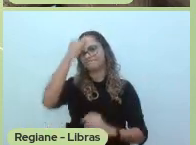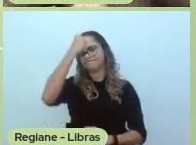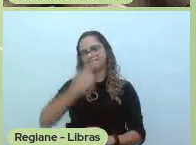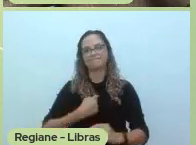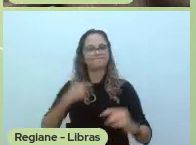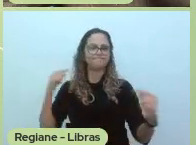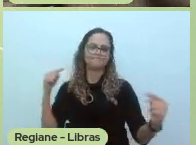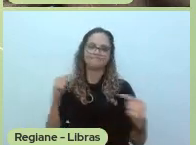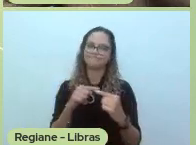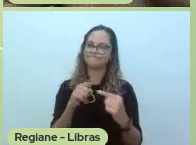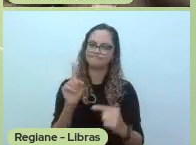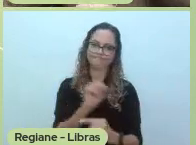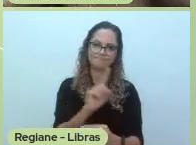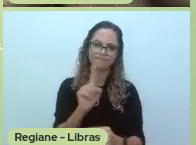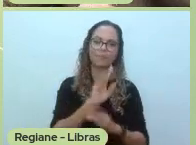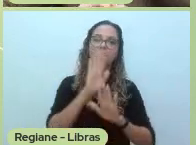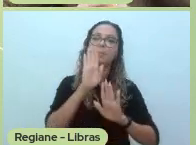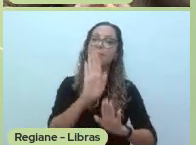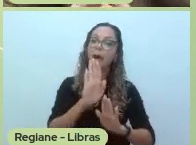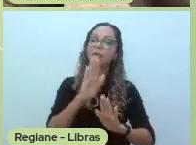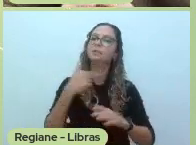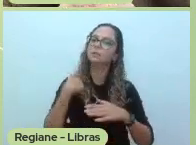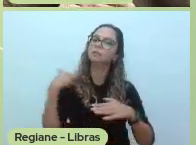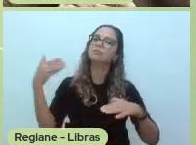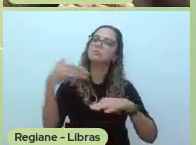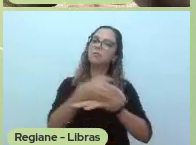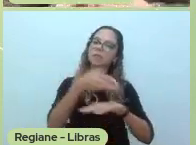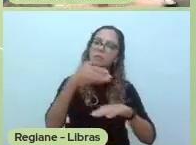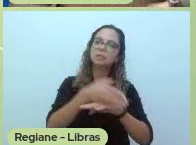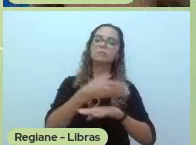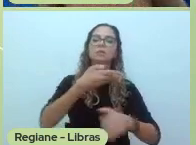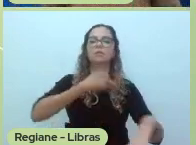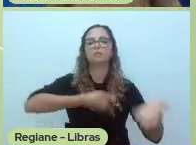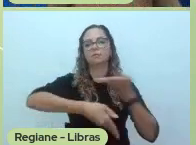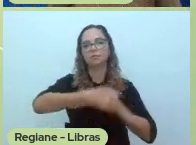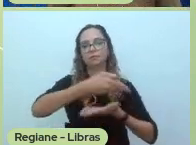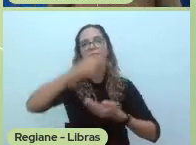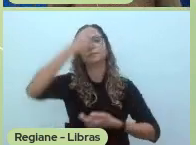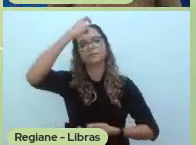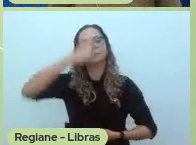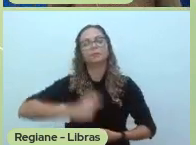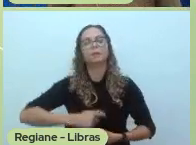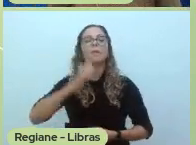eu fui muitas vezes enquanto mulher.